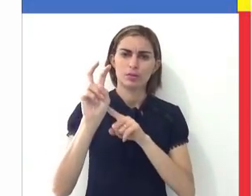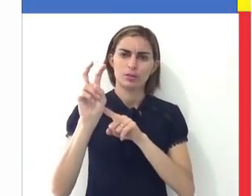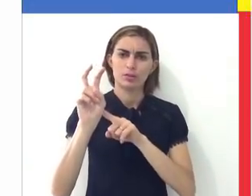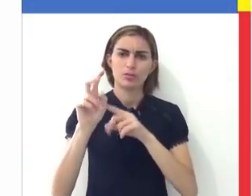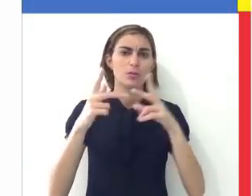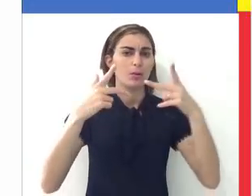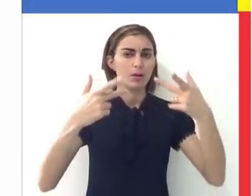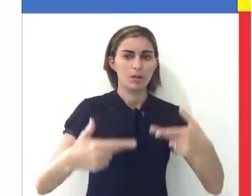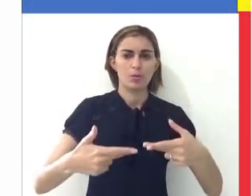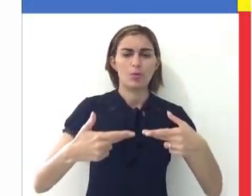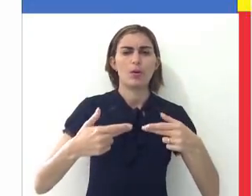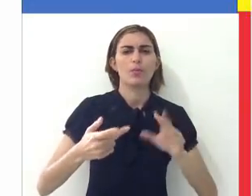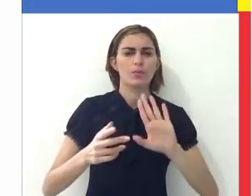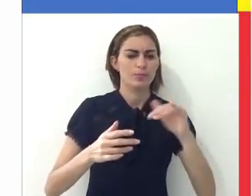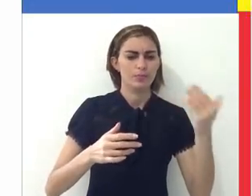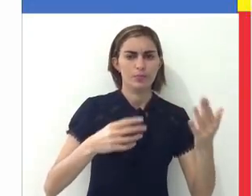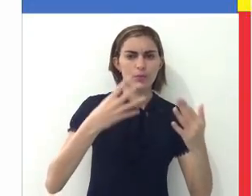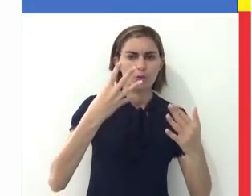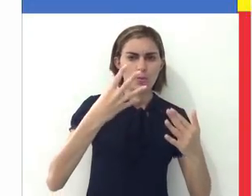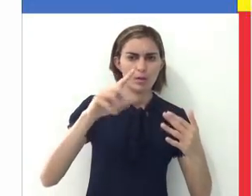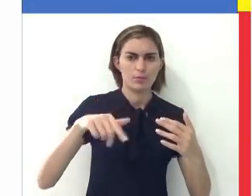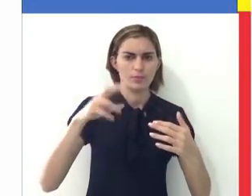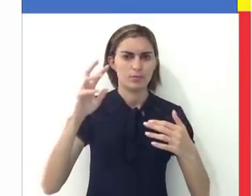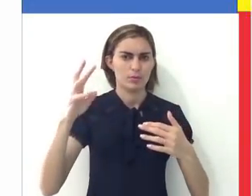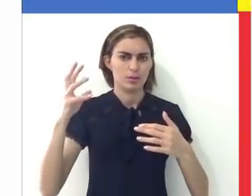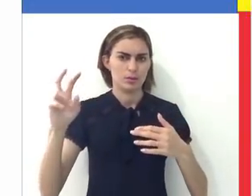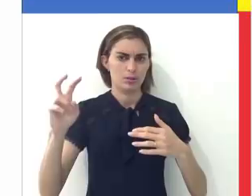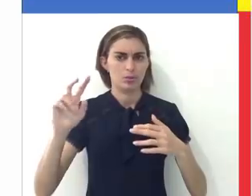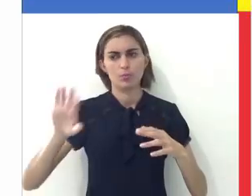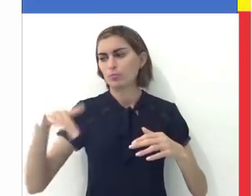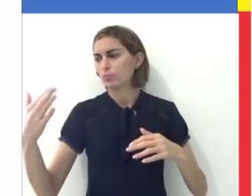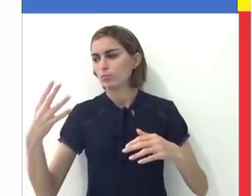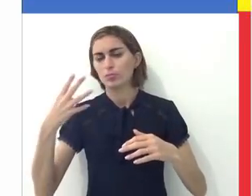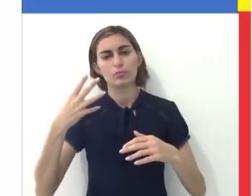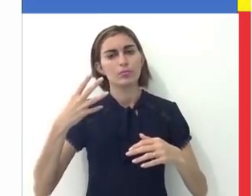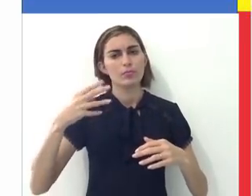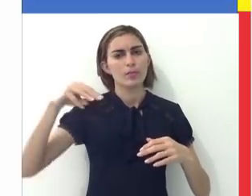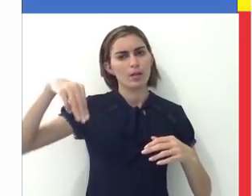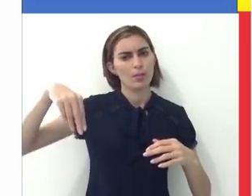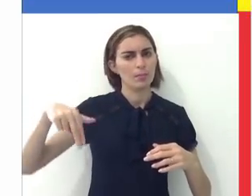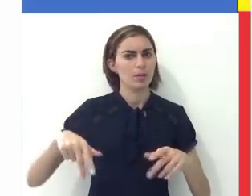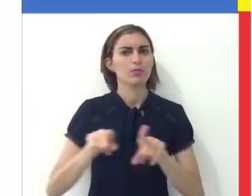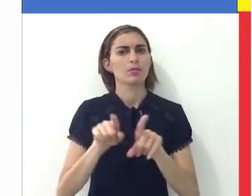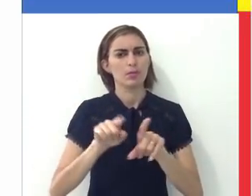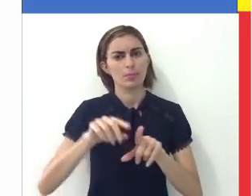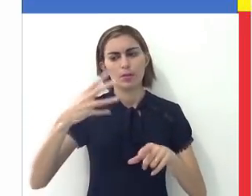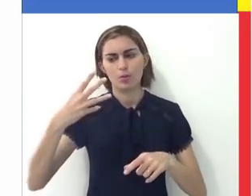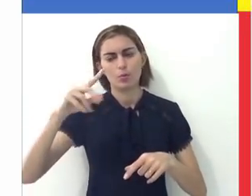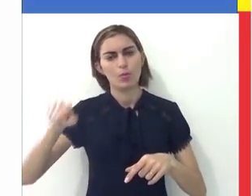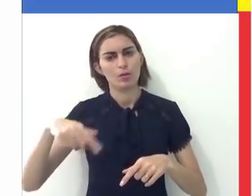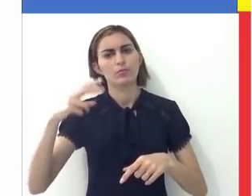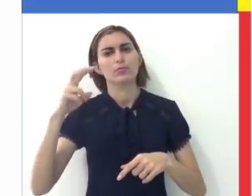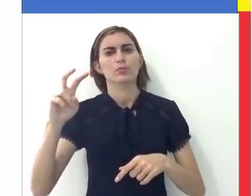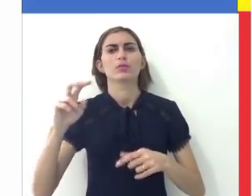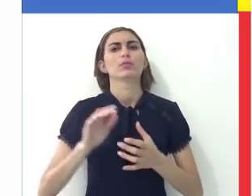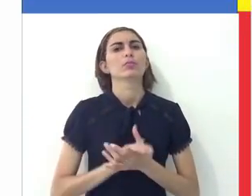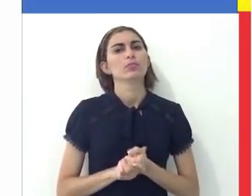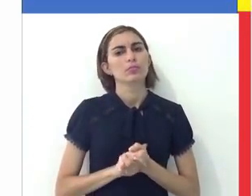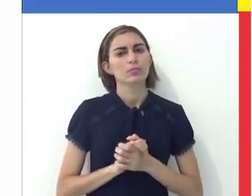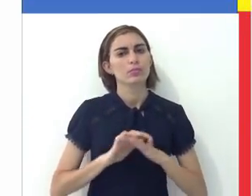3,5. A mesma coisa para o lado que mede 4,5, o lado MN também vai